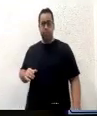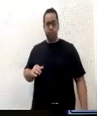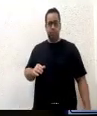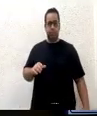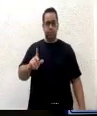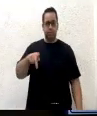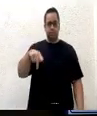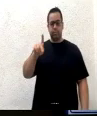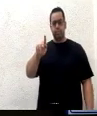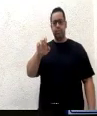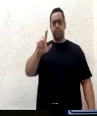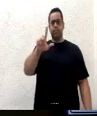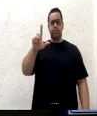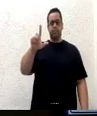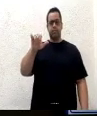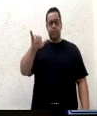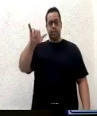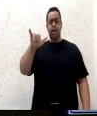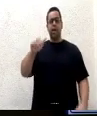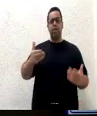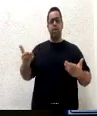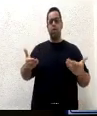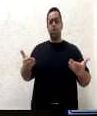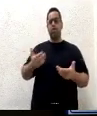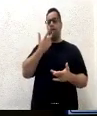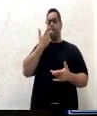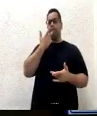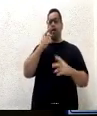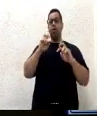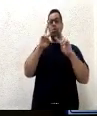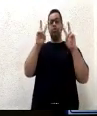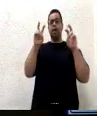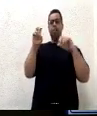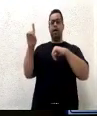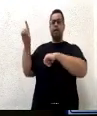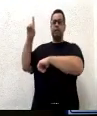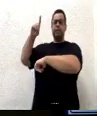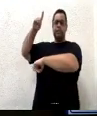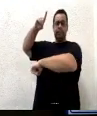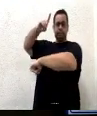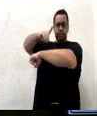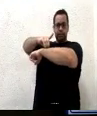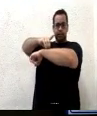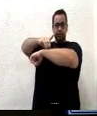do município em relação à dengue. Peço que o vereador Sérgio